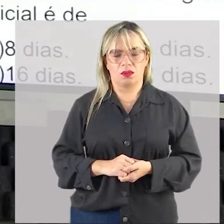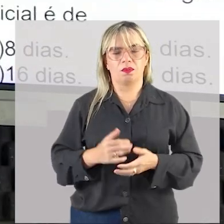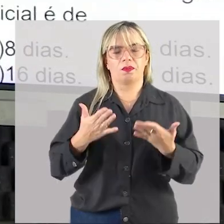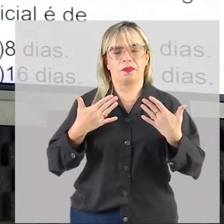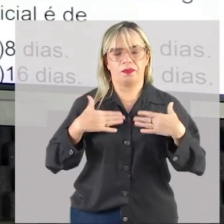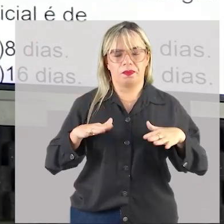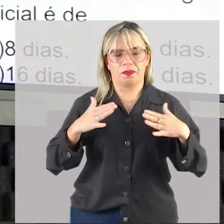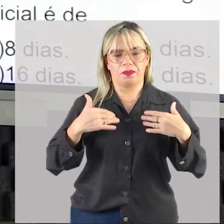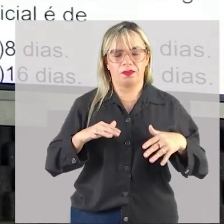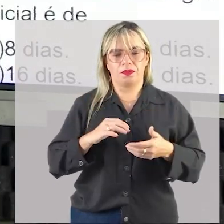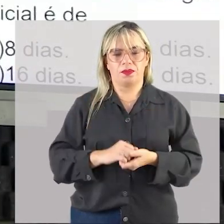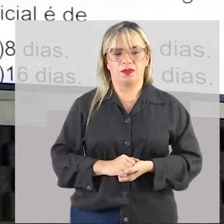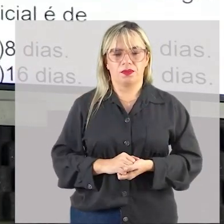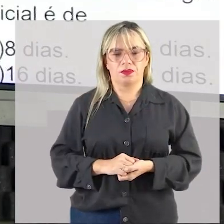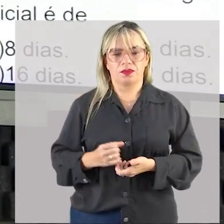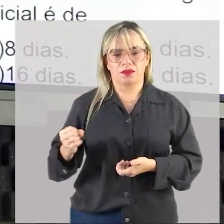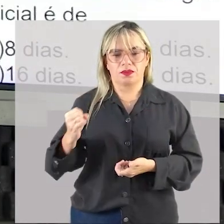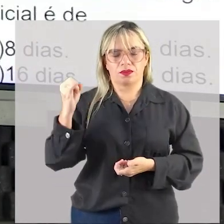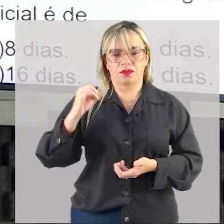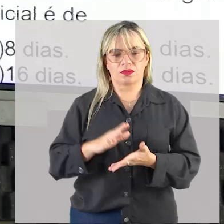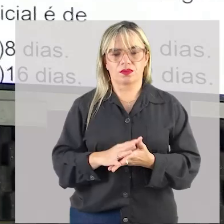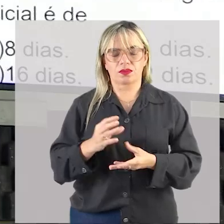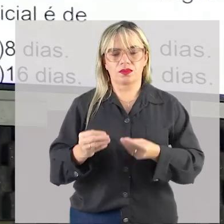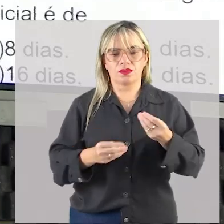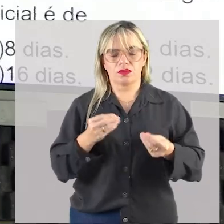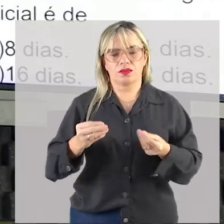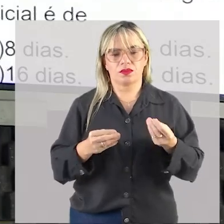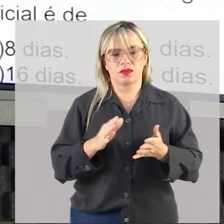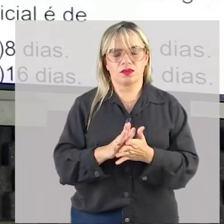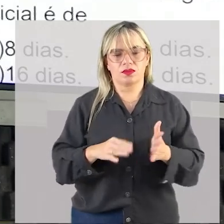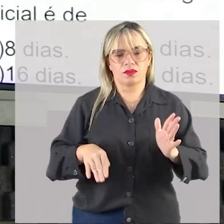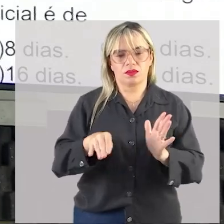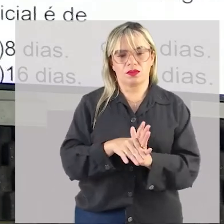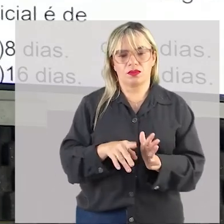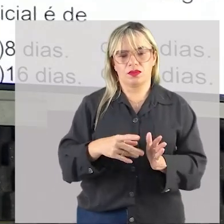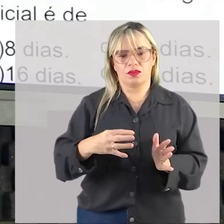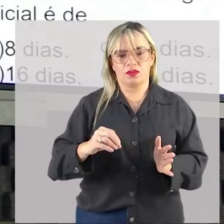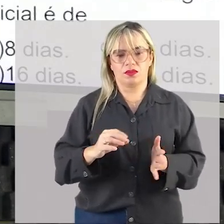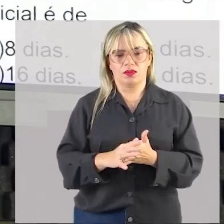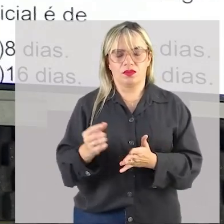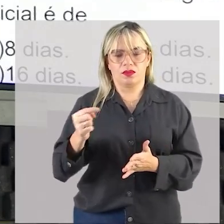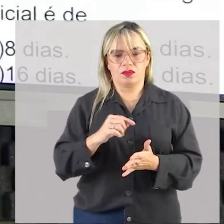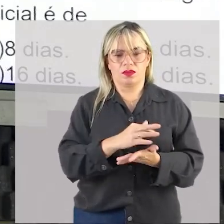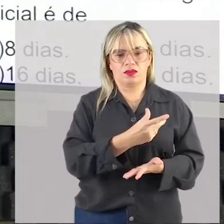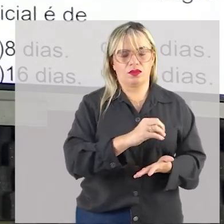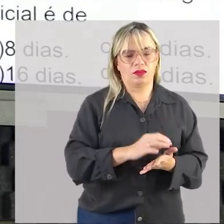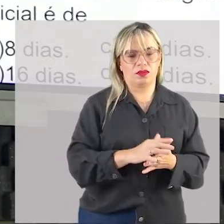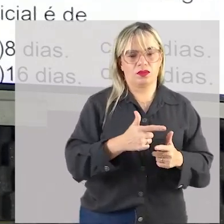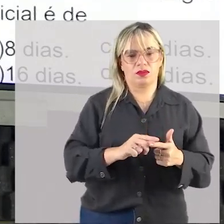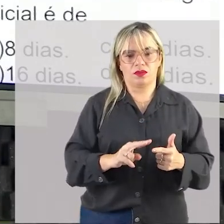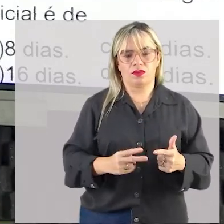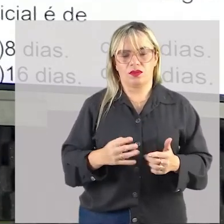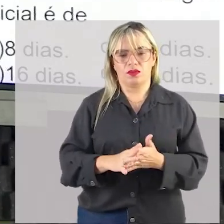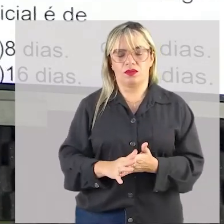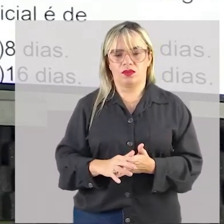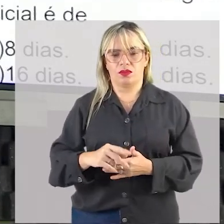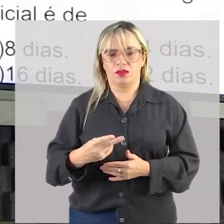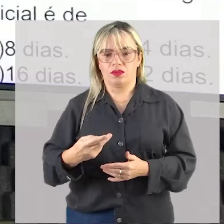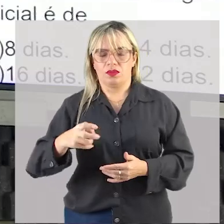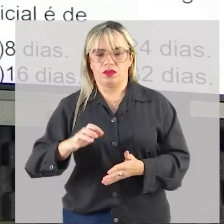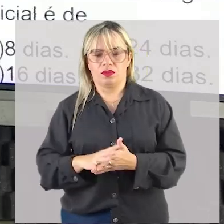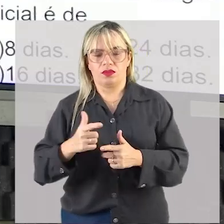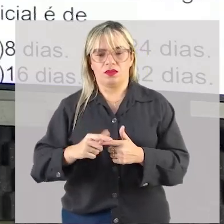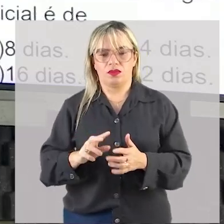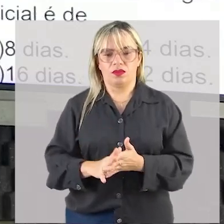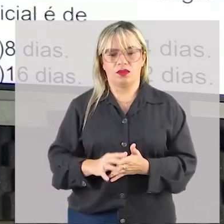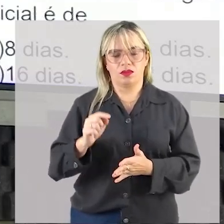Tranquilo? Uma coisa muito importante. Como é que eu chego a 50? 100 por 2. Como é que eu chego a 25? 50 por 2. Como é que eu chego a